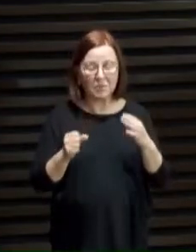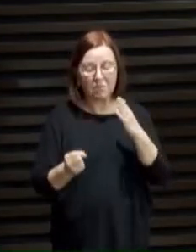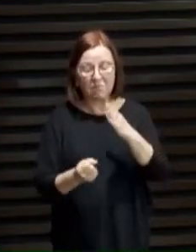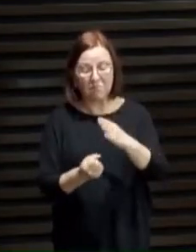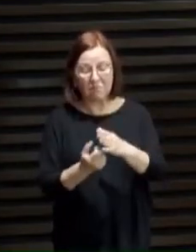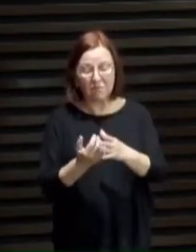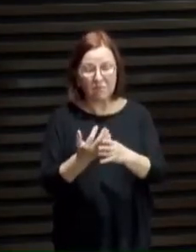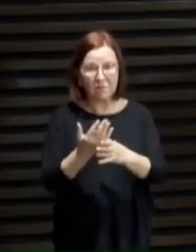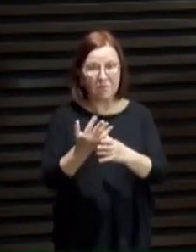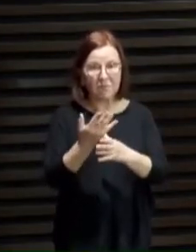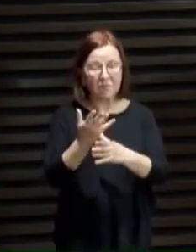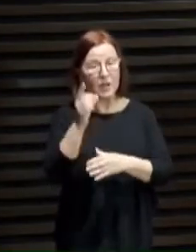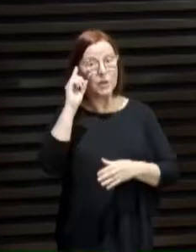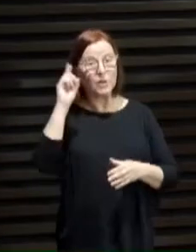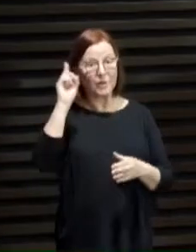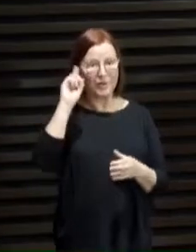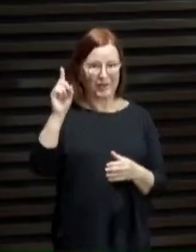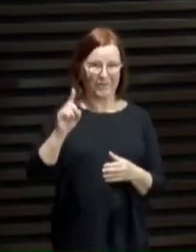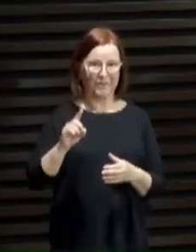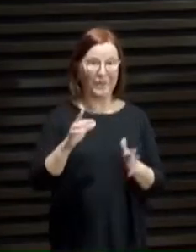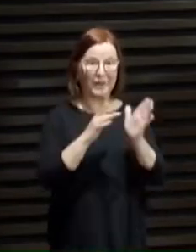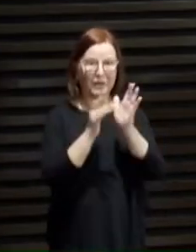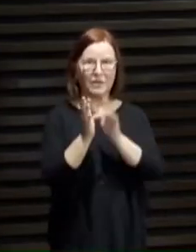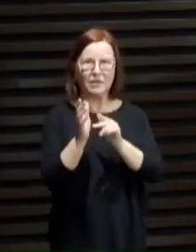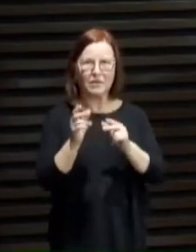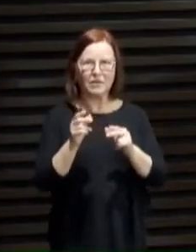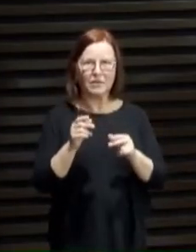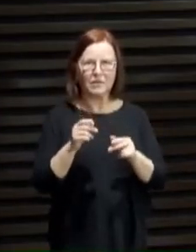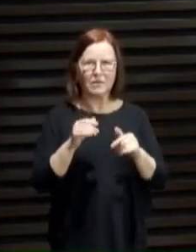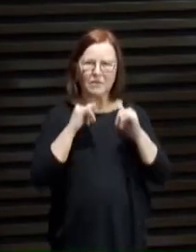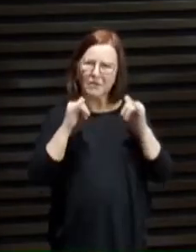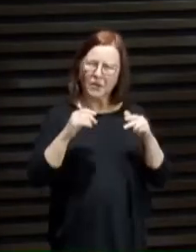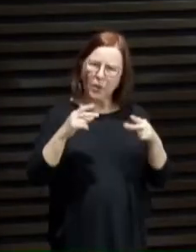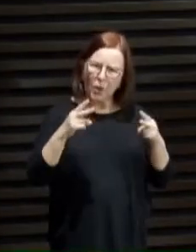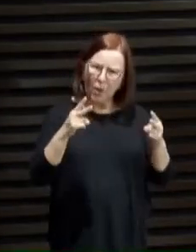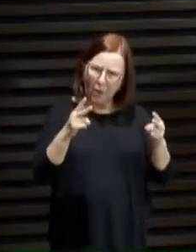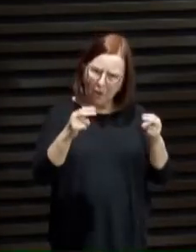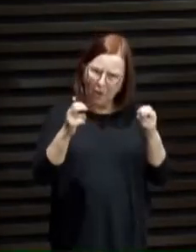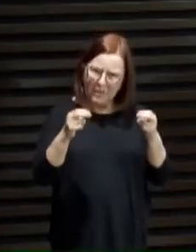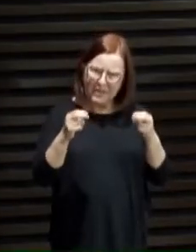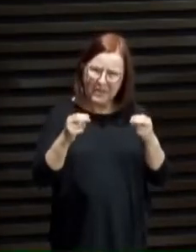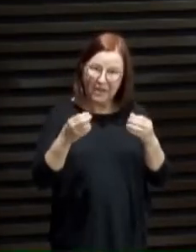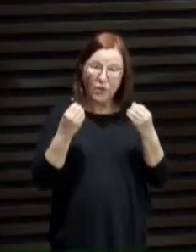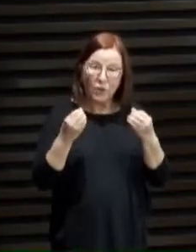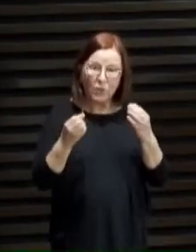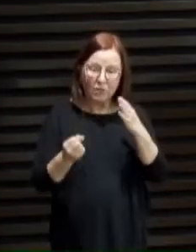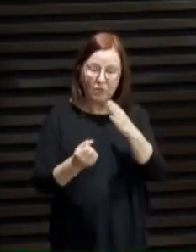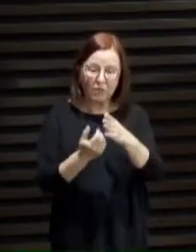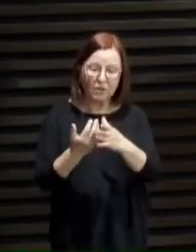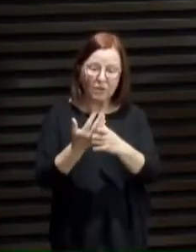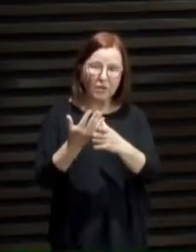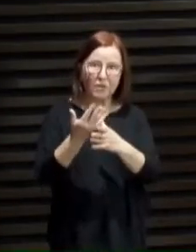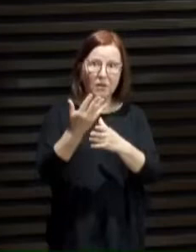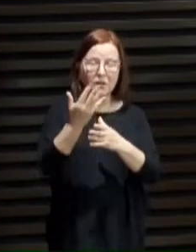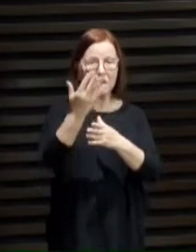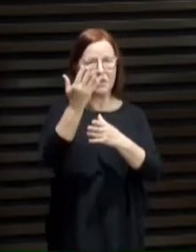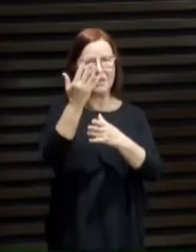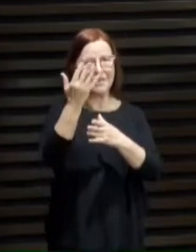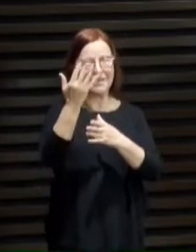todos os dias. Então Jesus está dizendo: observem como crescem os lírios do campo. Jesus está dizendo para que eles fiquem ali olhando o lírio do campo